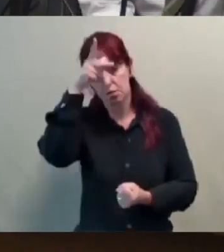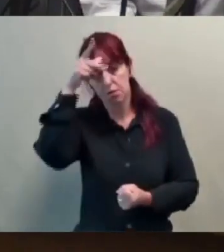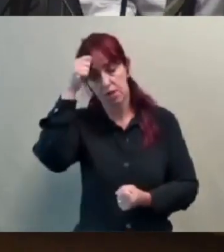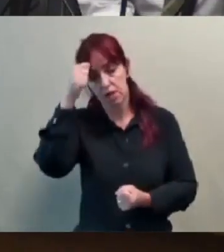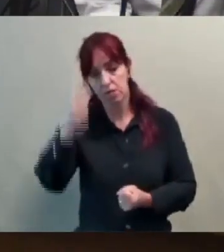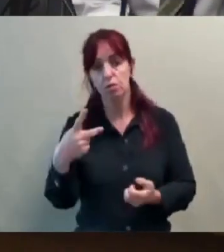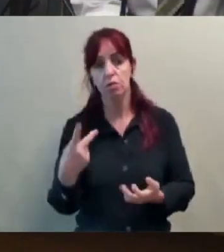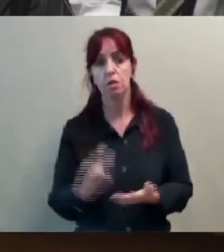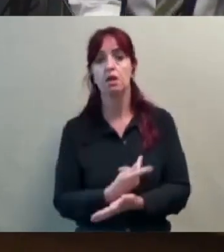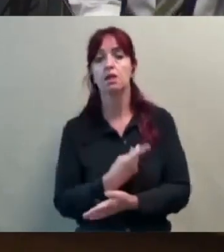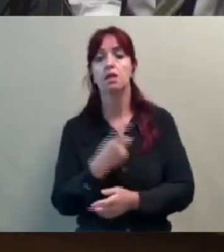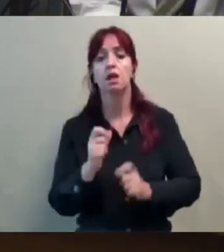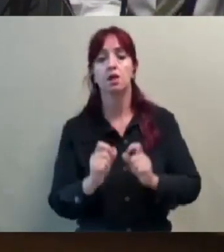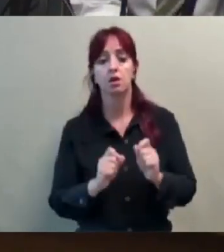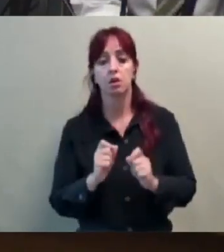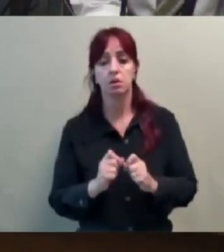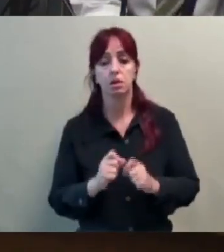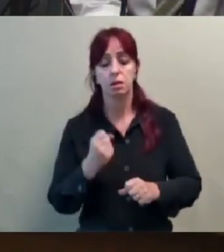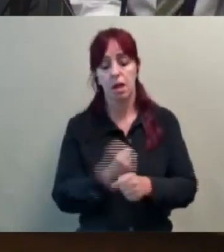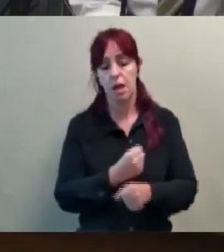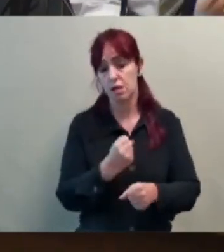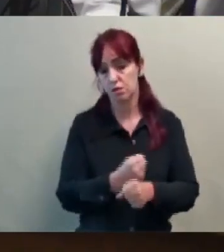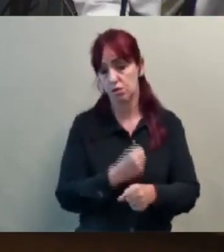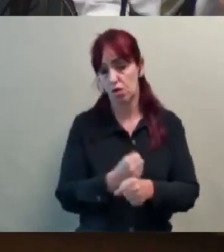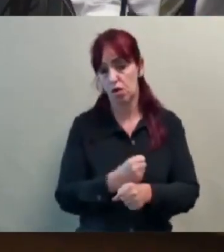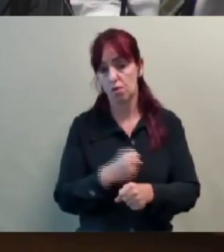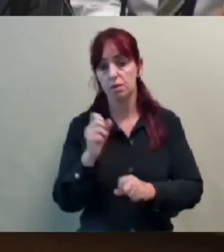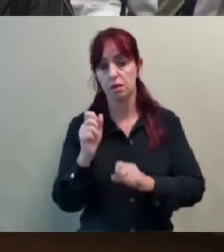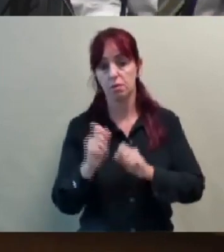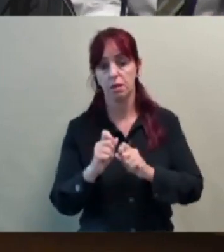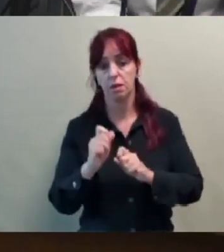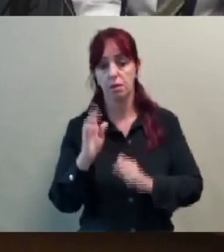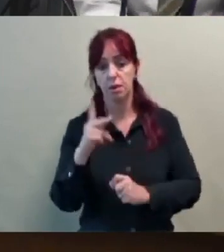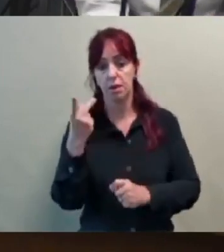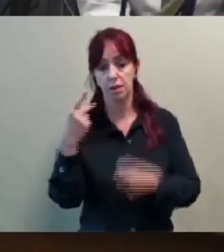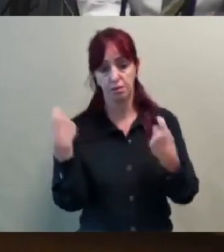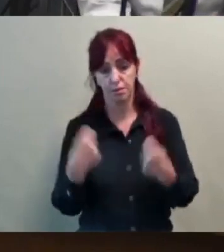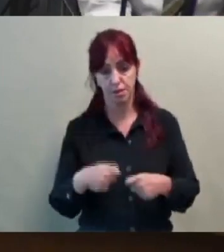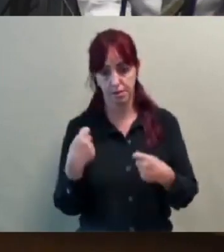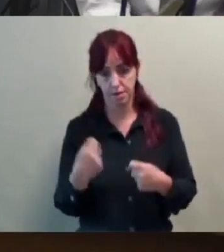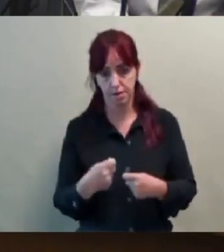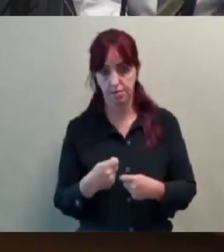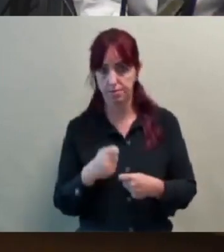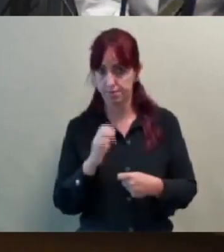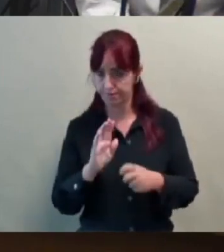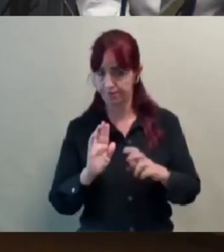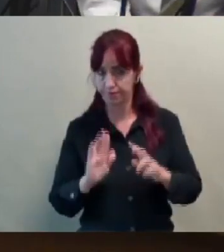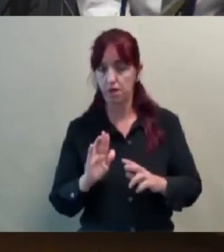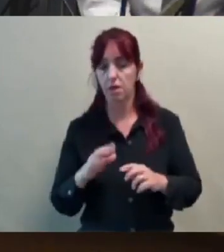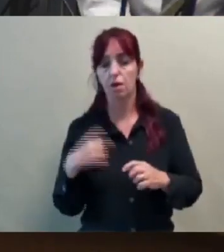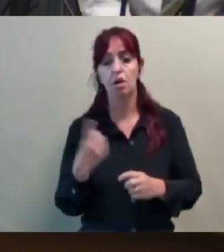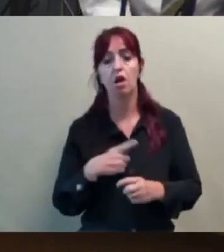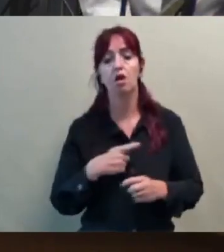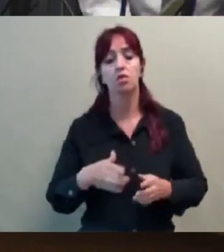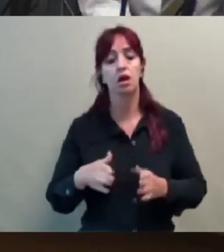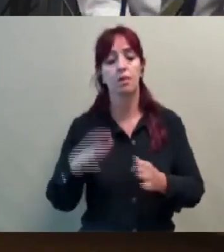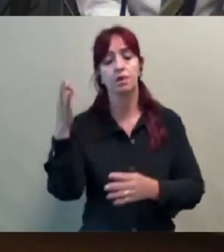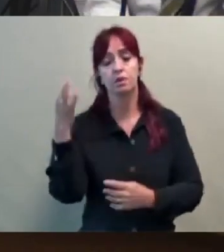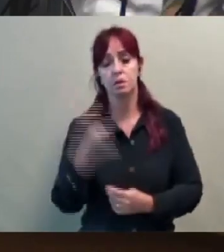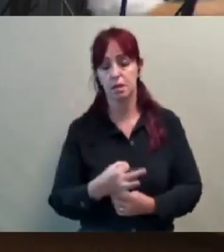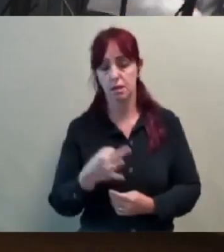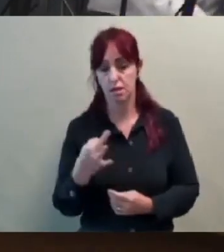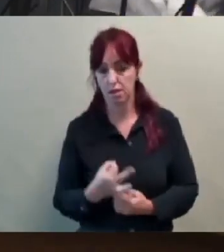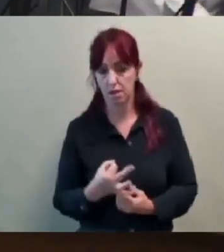realizar as obras, em realizar aquilo que a cidade tanto precisa. Então, Eu acho que nós estamos no caminho certo,